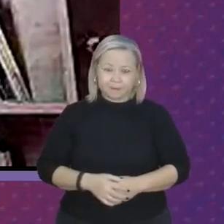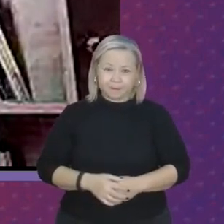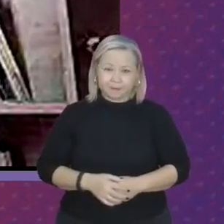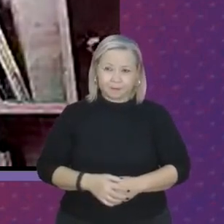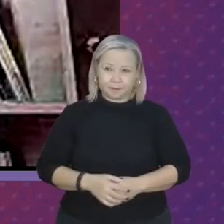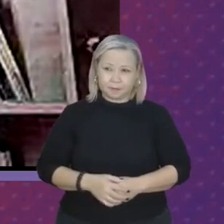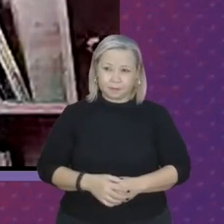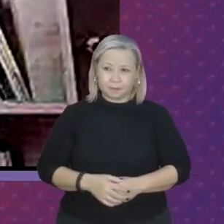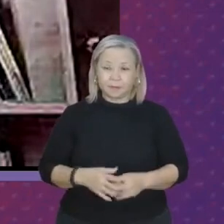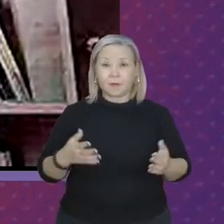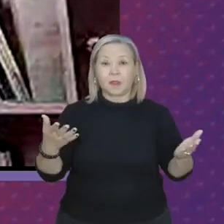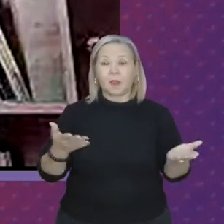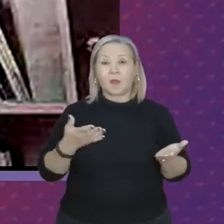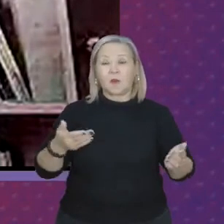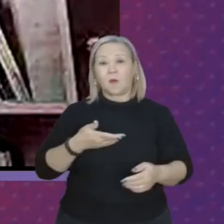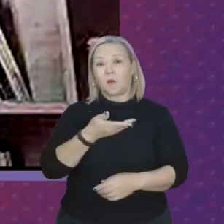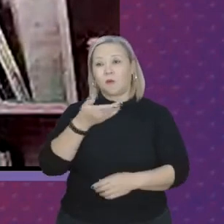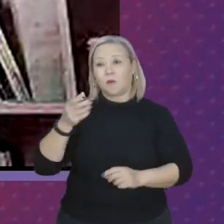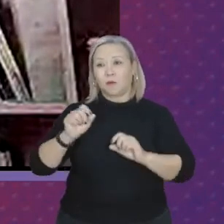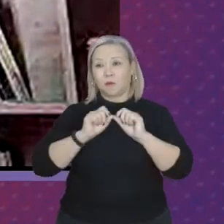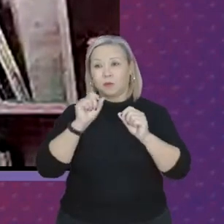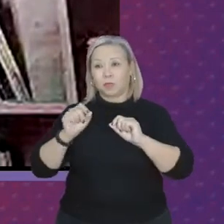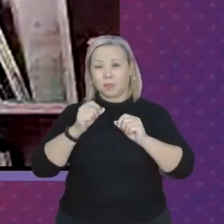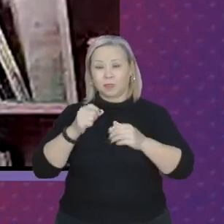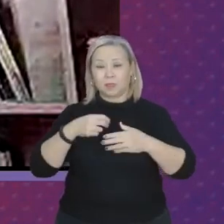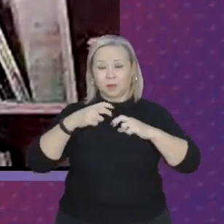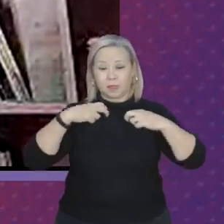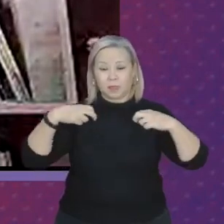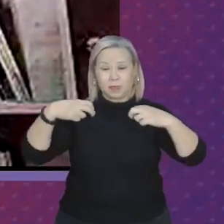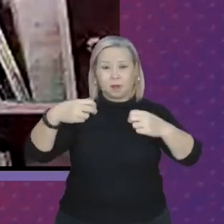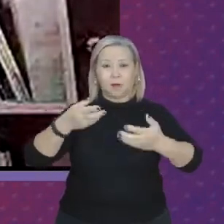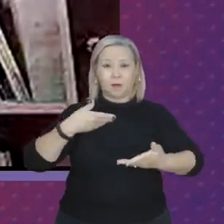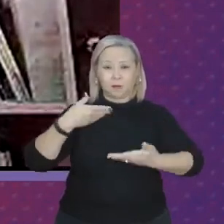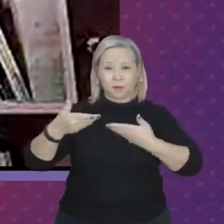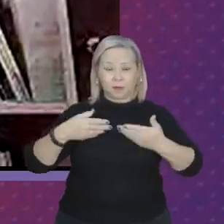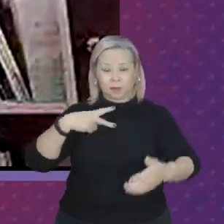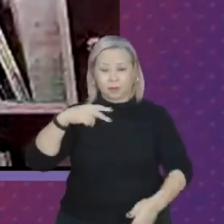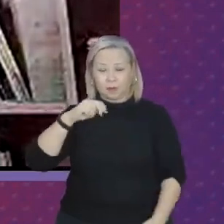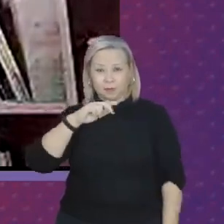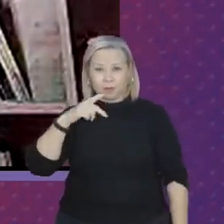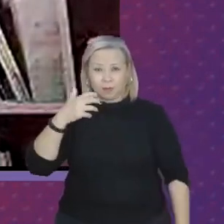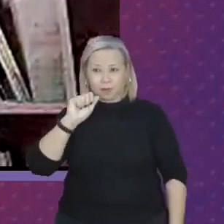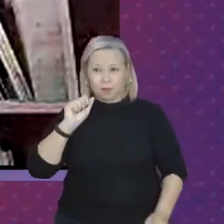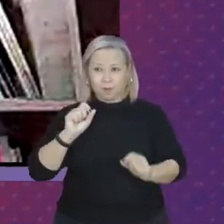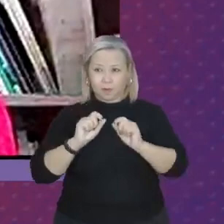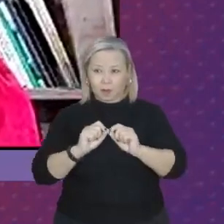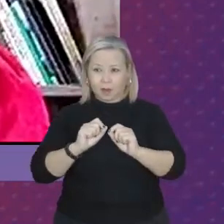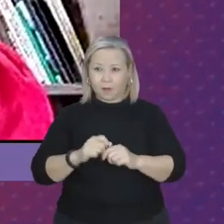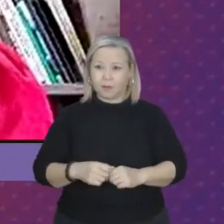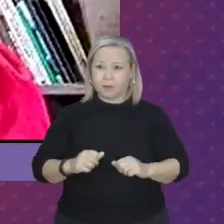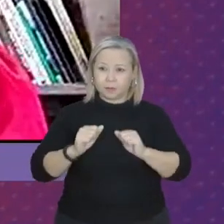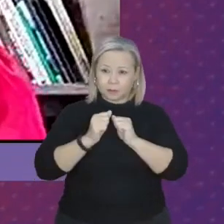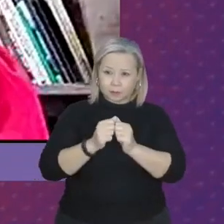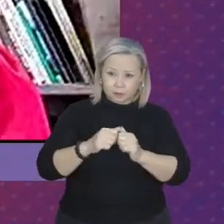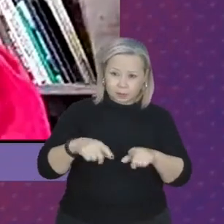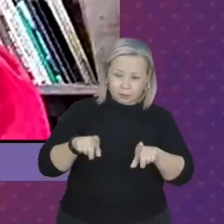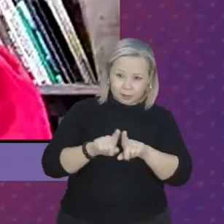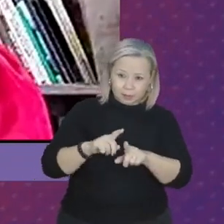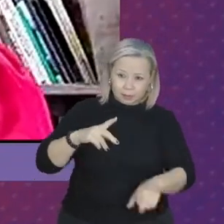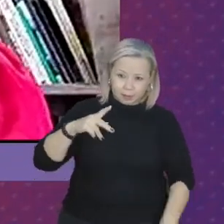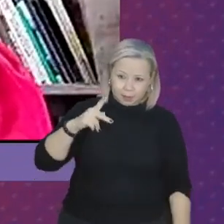Sul. Hoje nós estamos na roda de conversa com a Carla Cose e com a Karina de Paula Cacau.